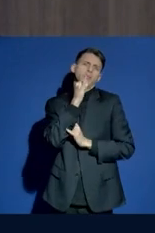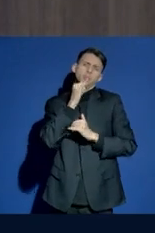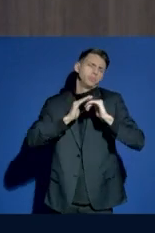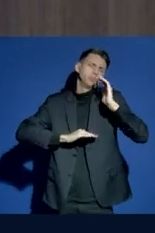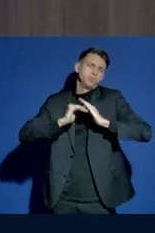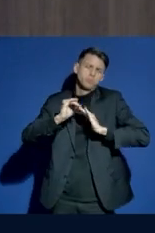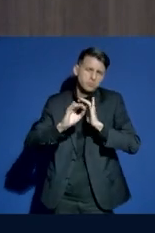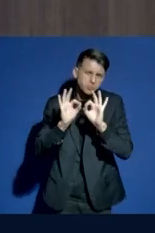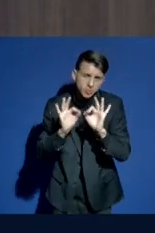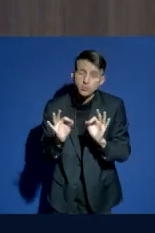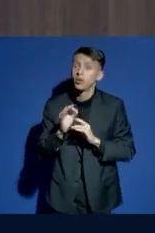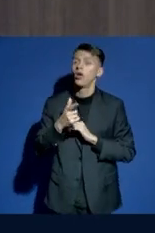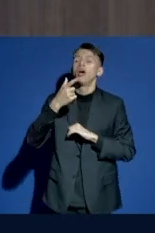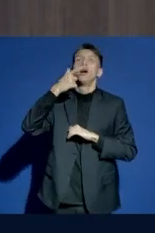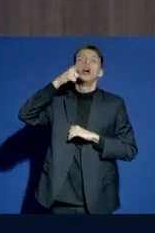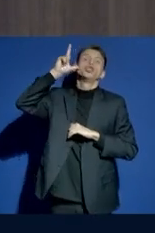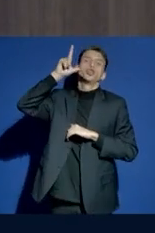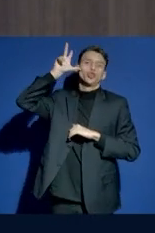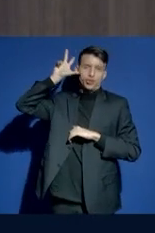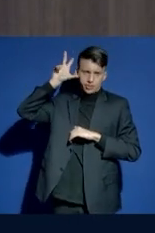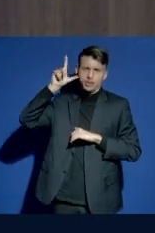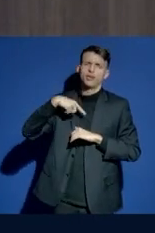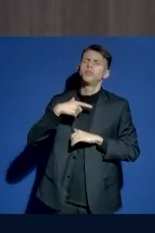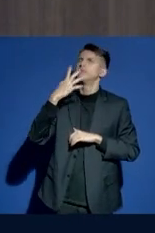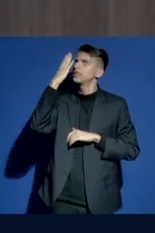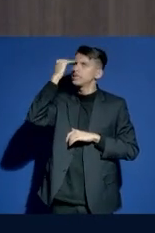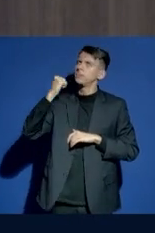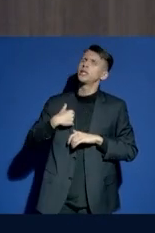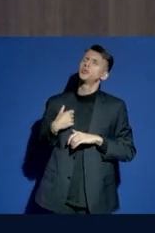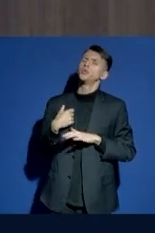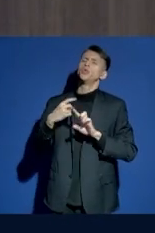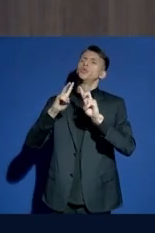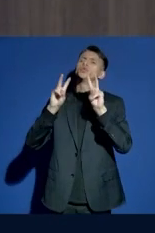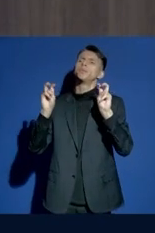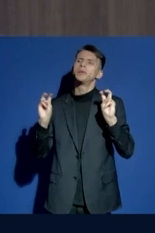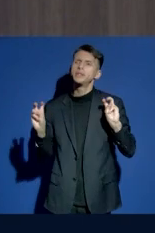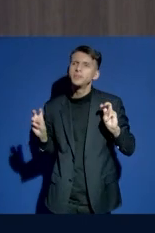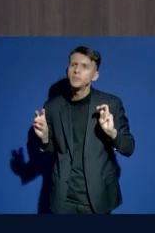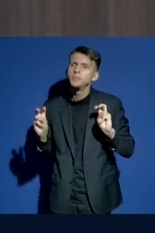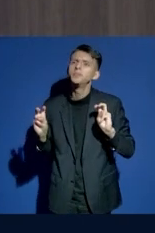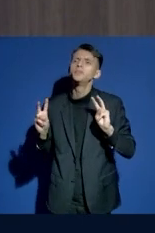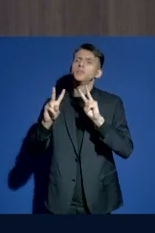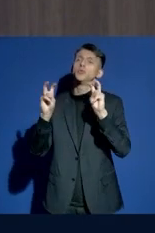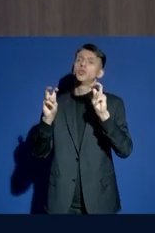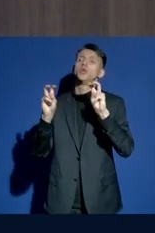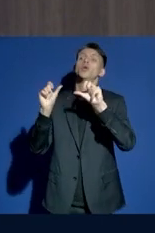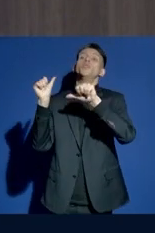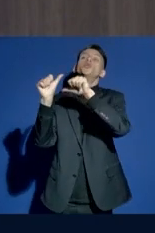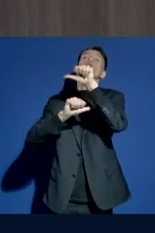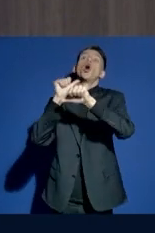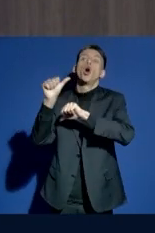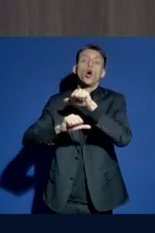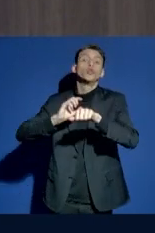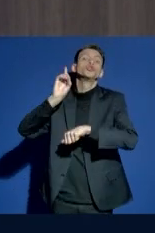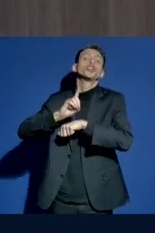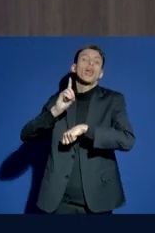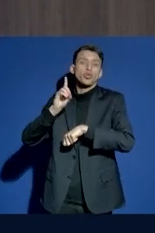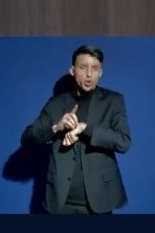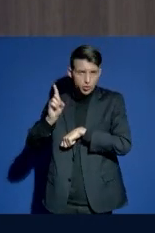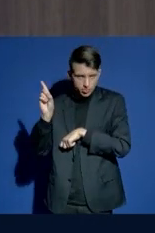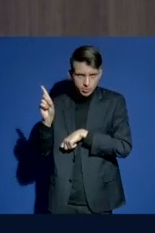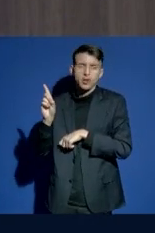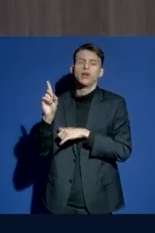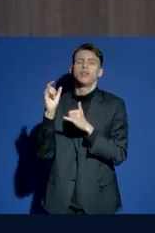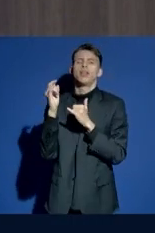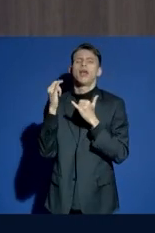prático me permitam anteontem eu fui saber da mudança da do diretor executivo da